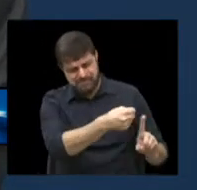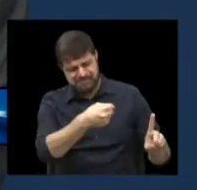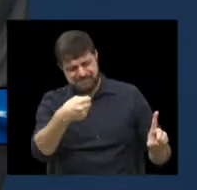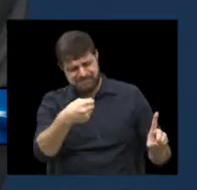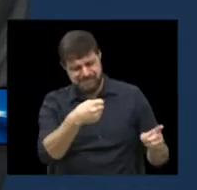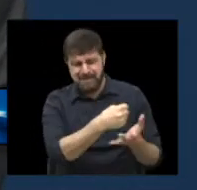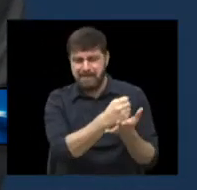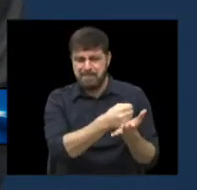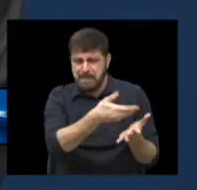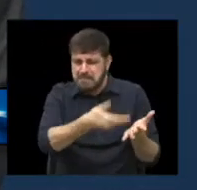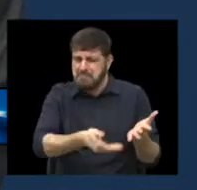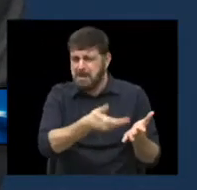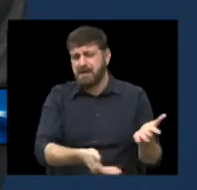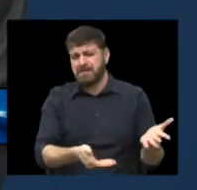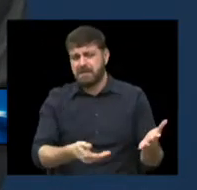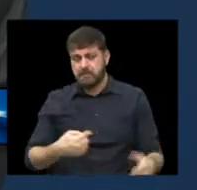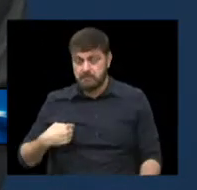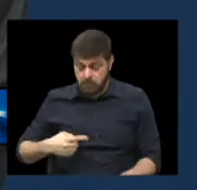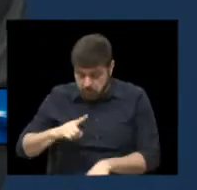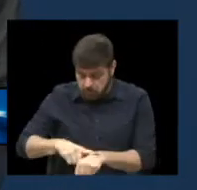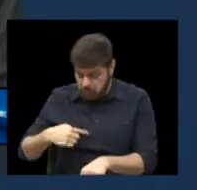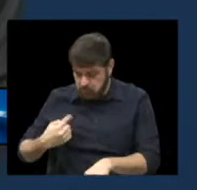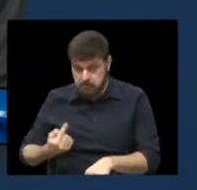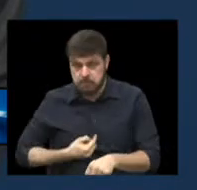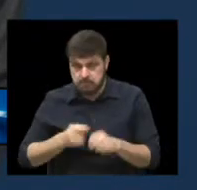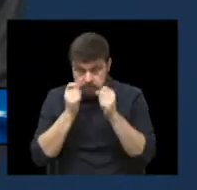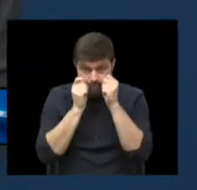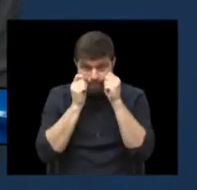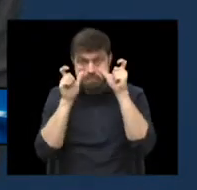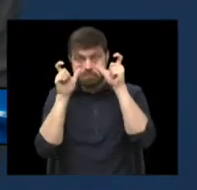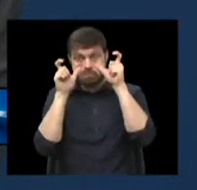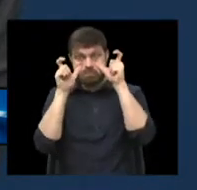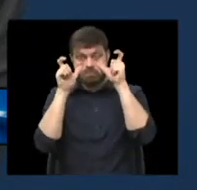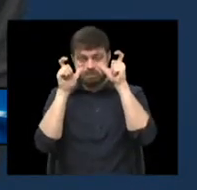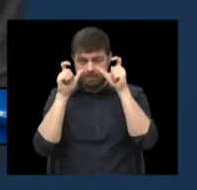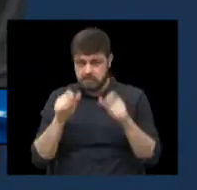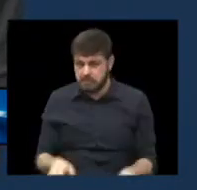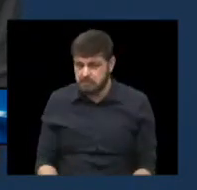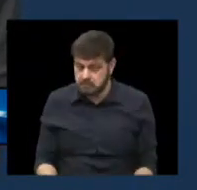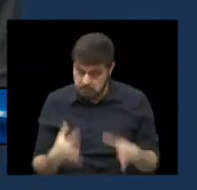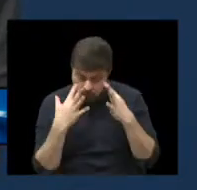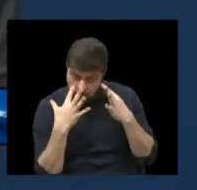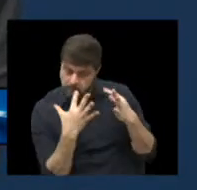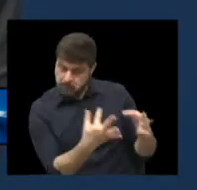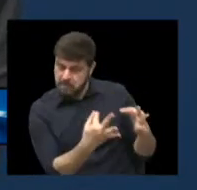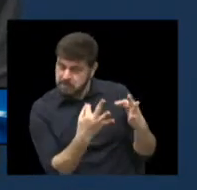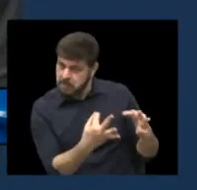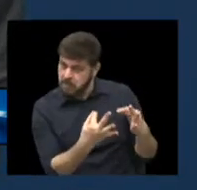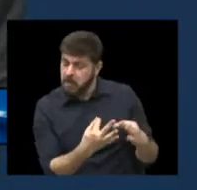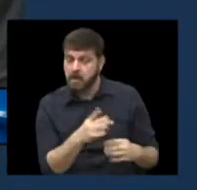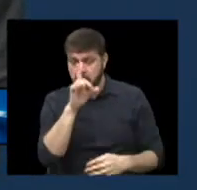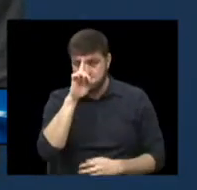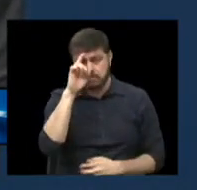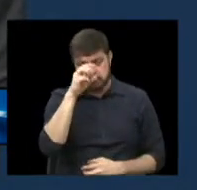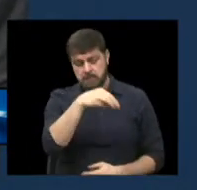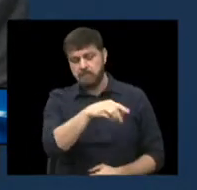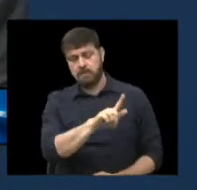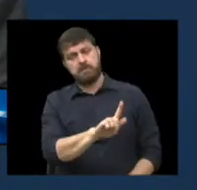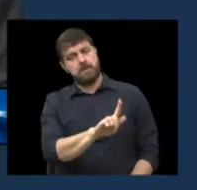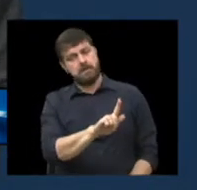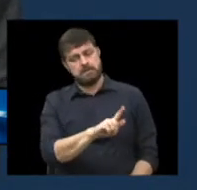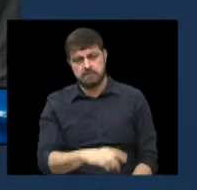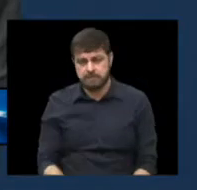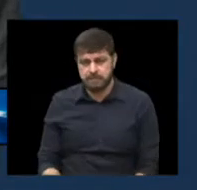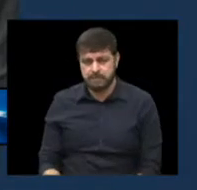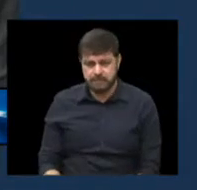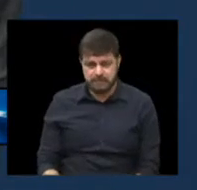mais um momento para a gente ficar alerta com a questão do desmonte do Hospital Mário Gatti. Da mesma forma, eu quero falar